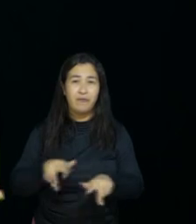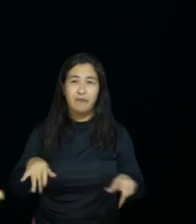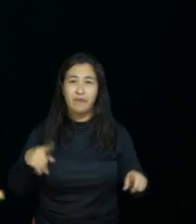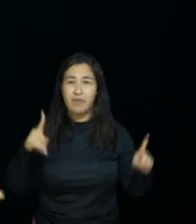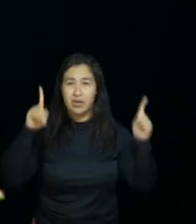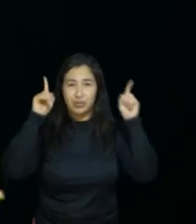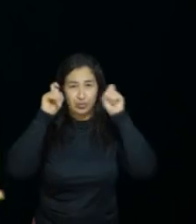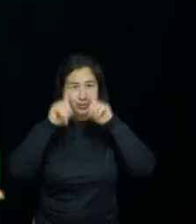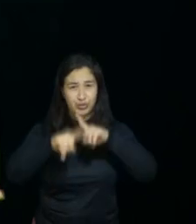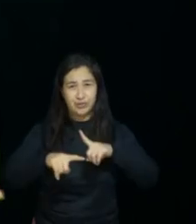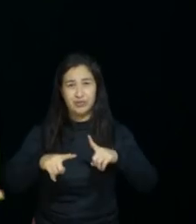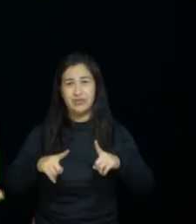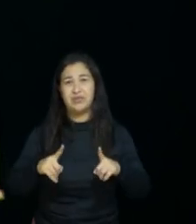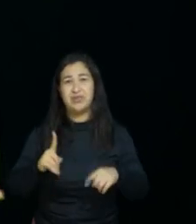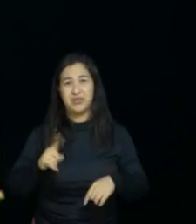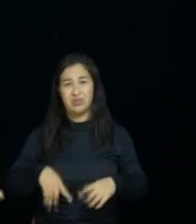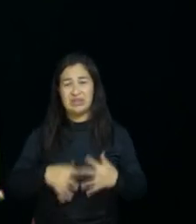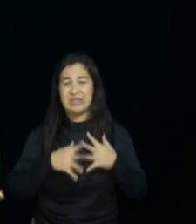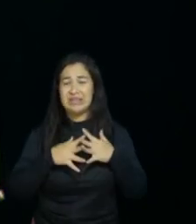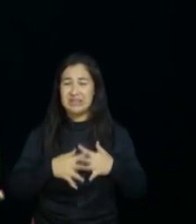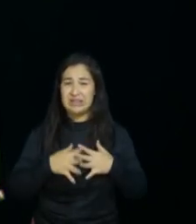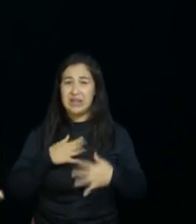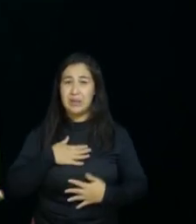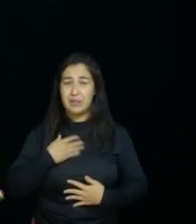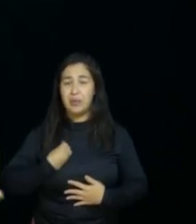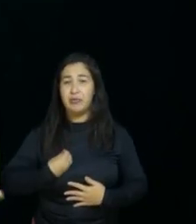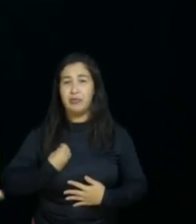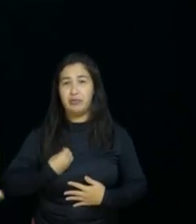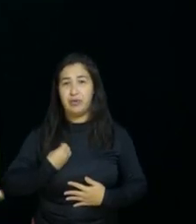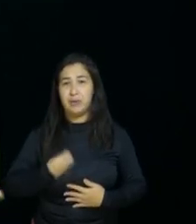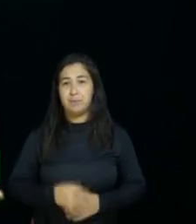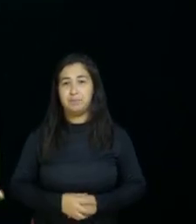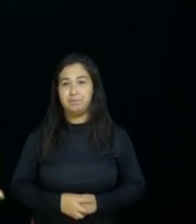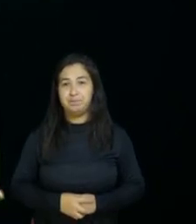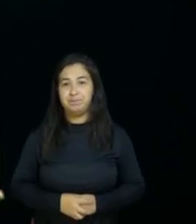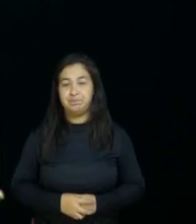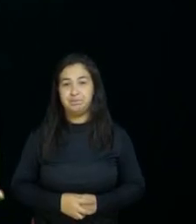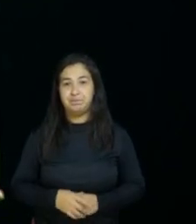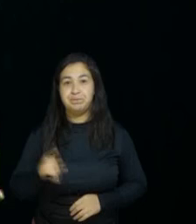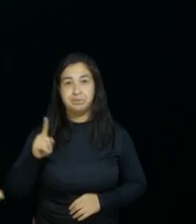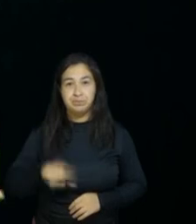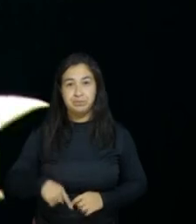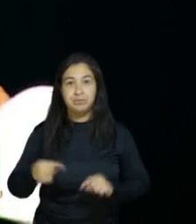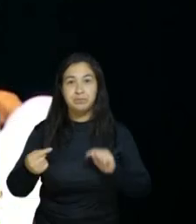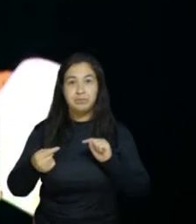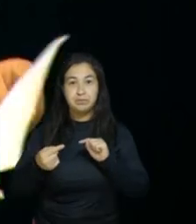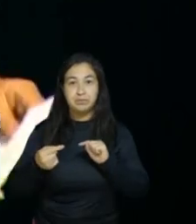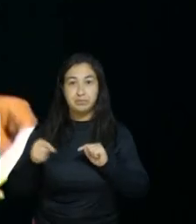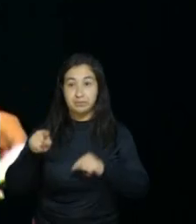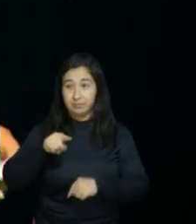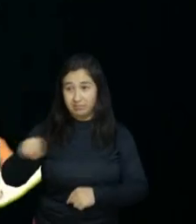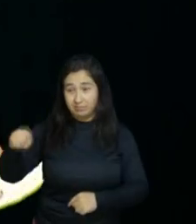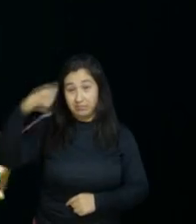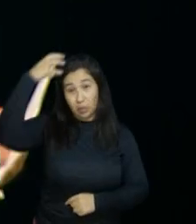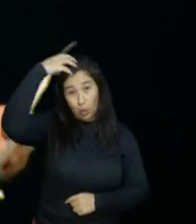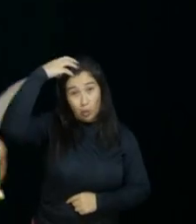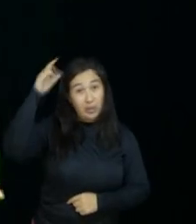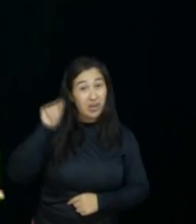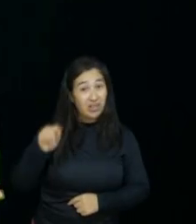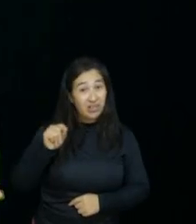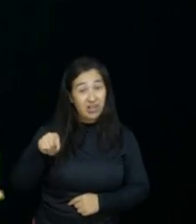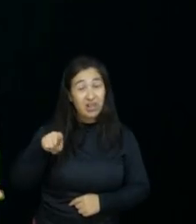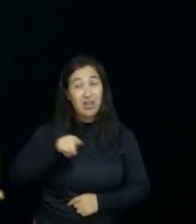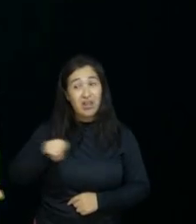parte dessas dificuldades, não tenho dúvida, foi gerada pelo poder público. Um